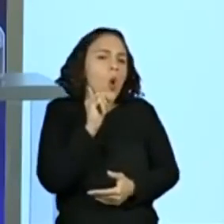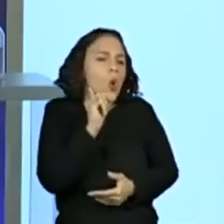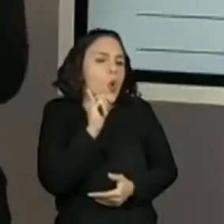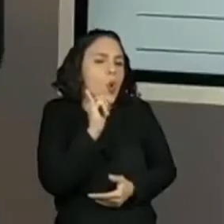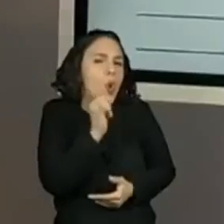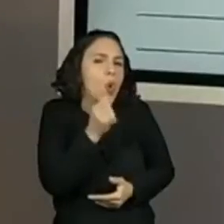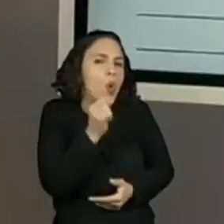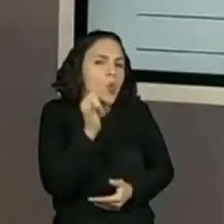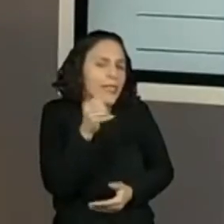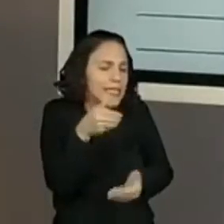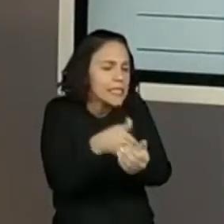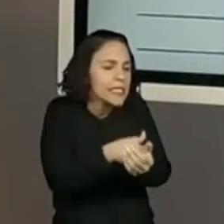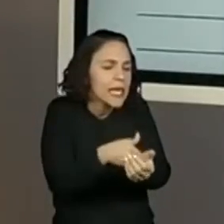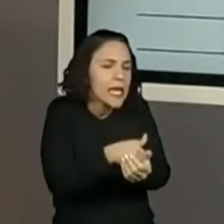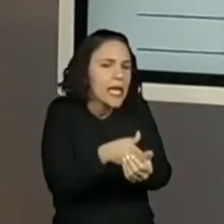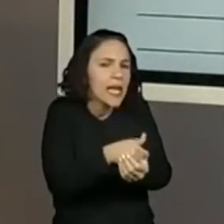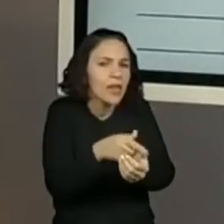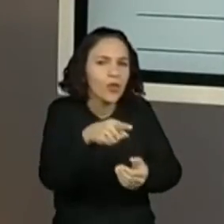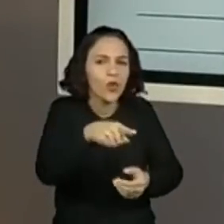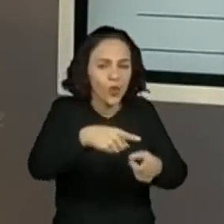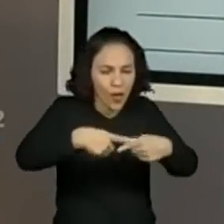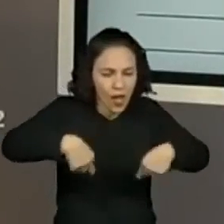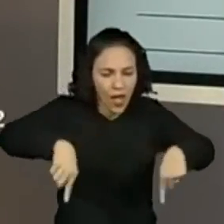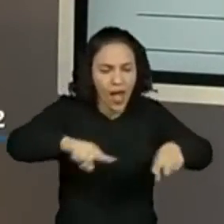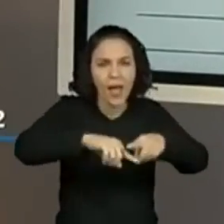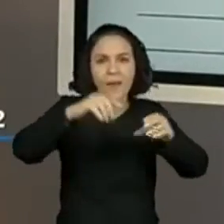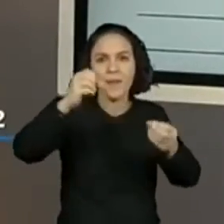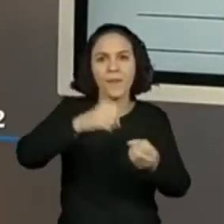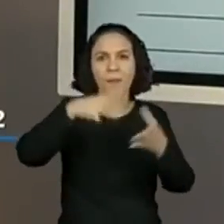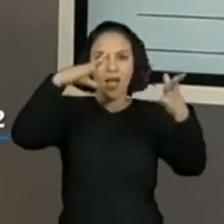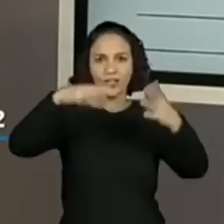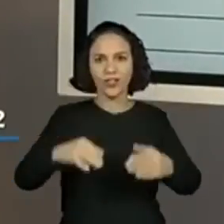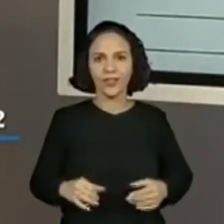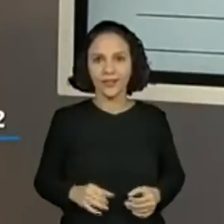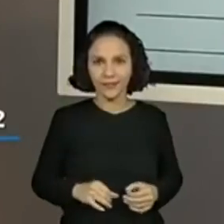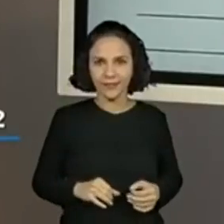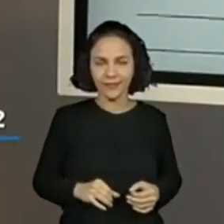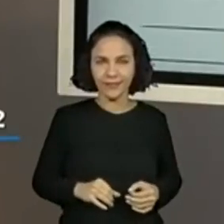magia do lago. Ah, então, olha, tá vendo, gente? Preste atenção.